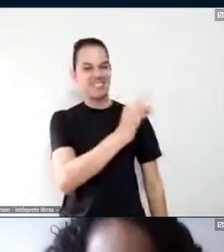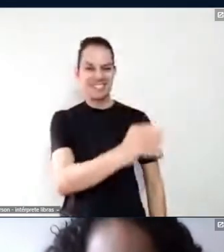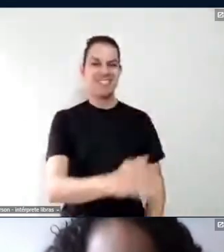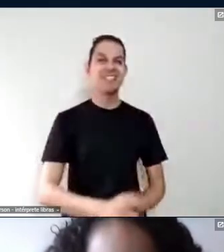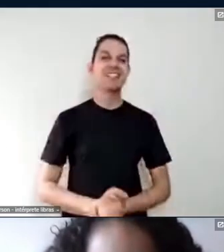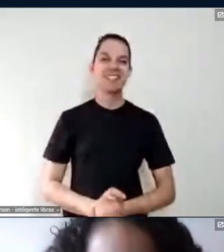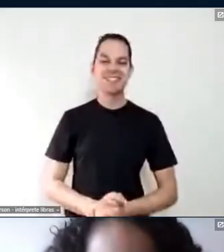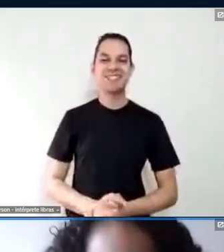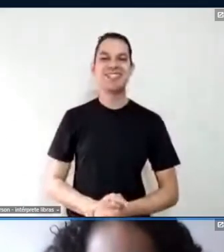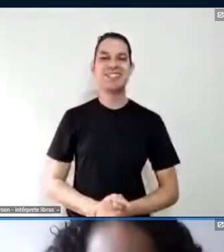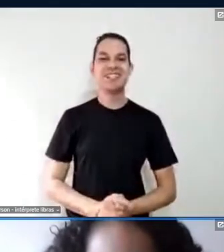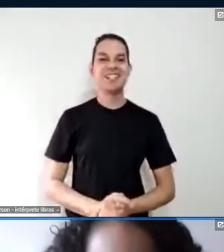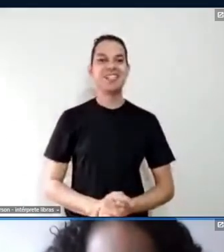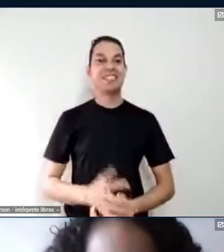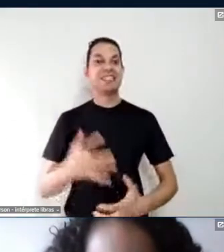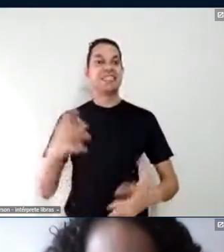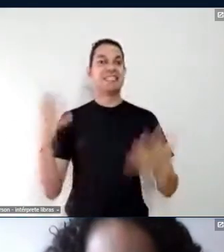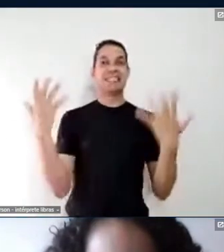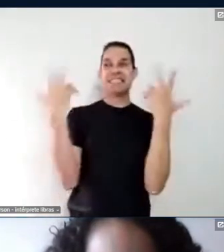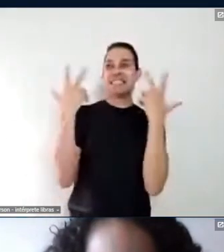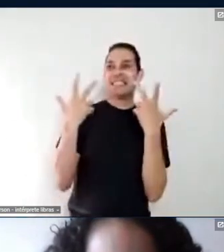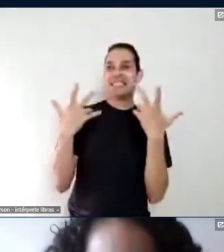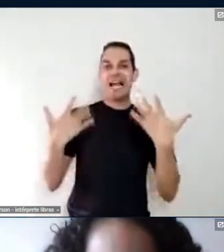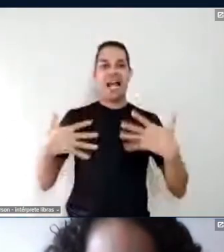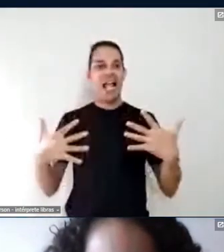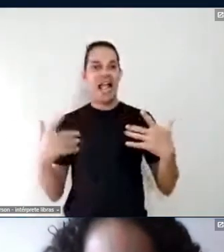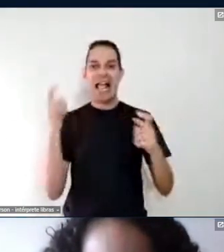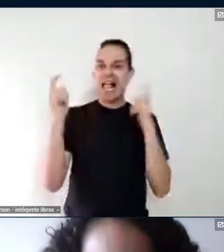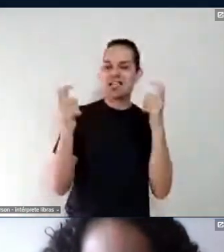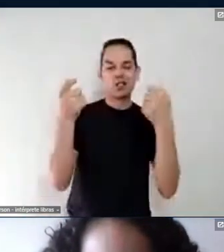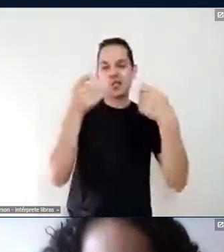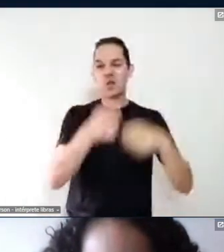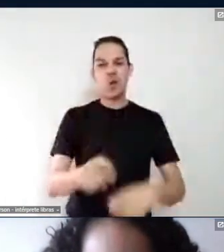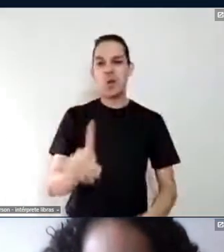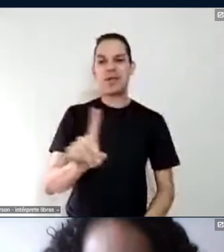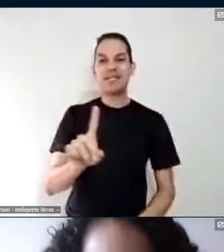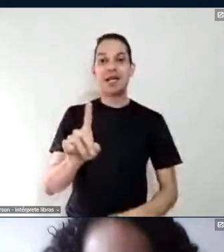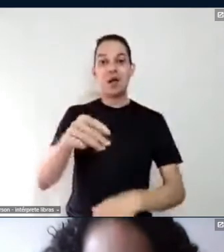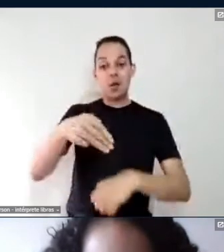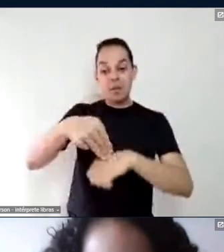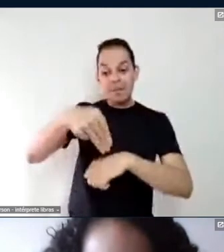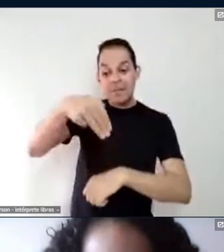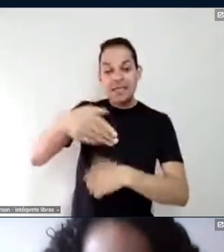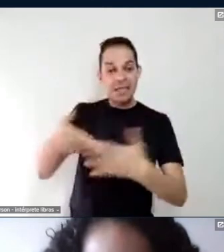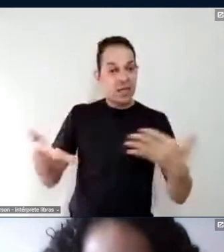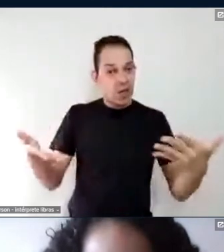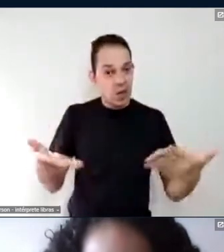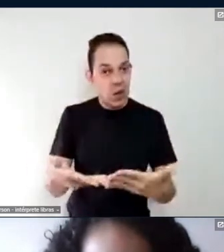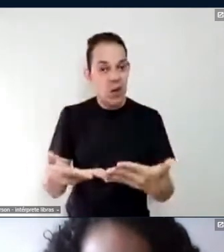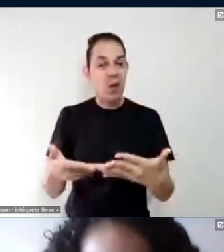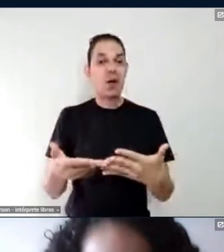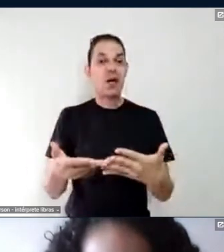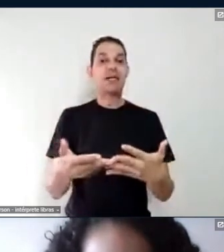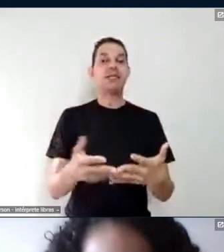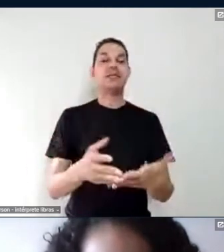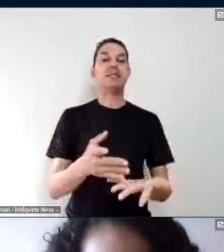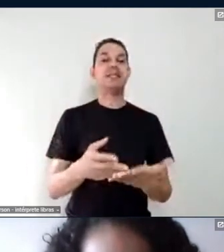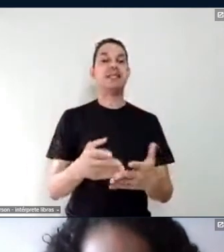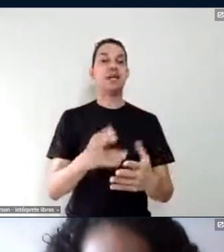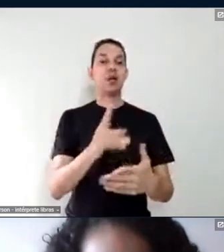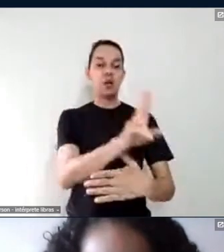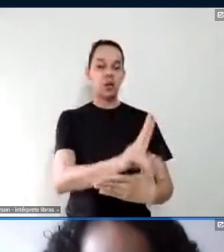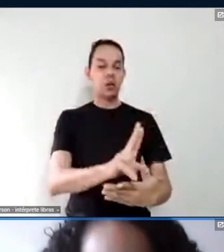Não fique em pânico, França, a gente sai de um mestrado querendo distância da universidade, não é?